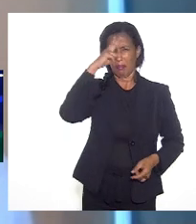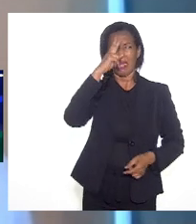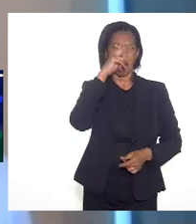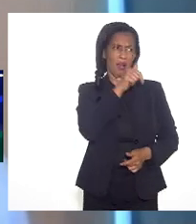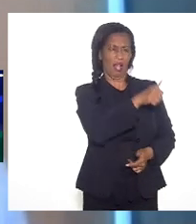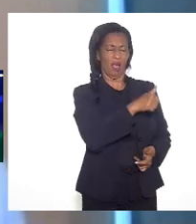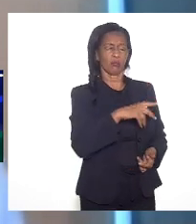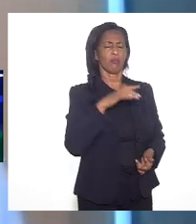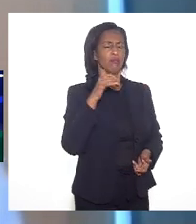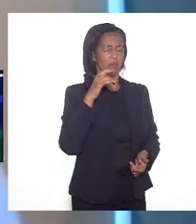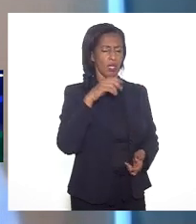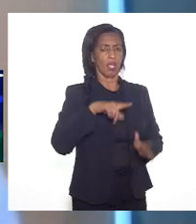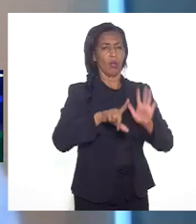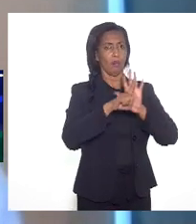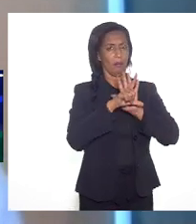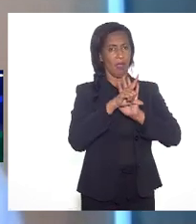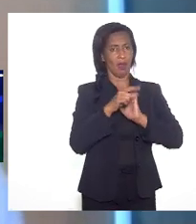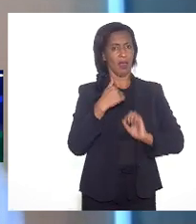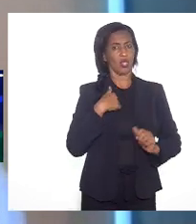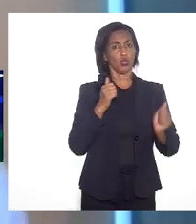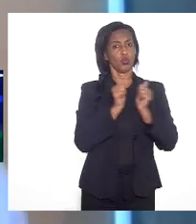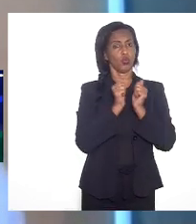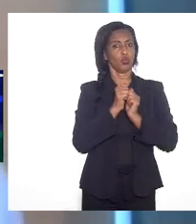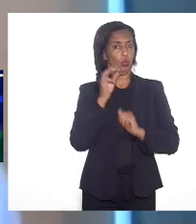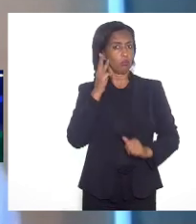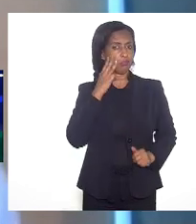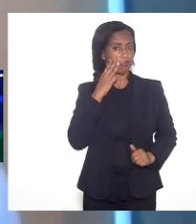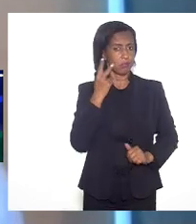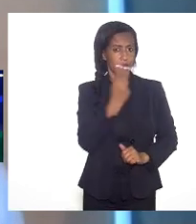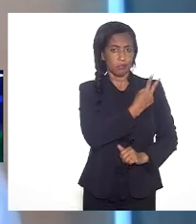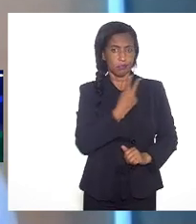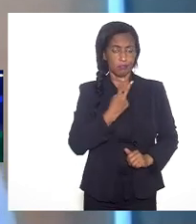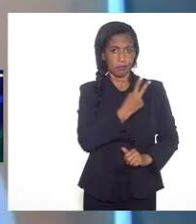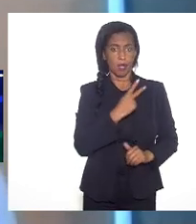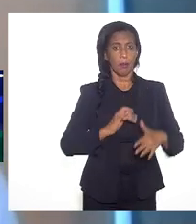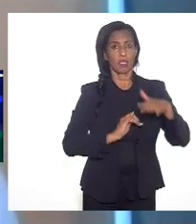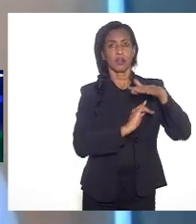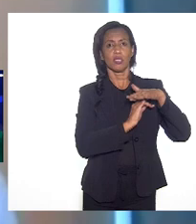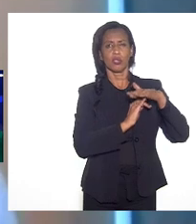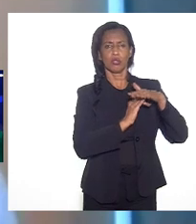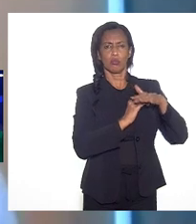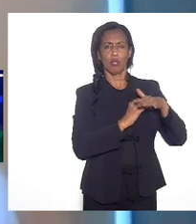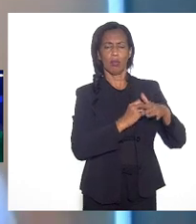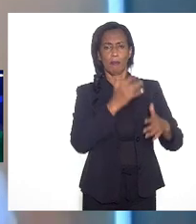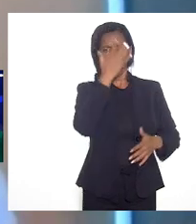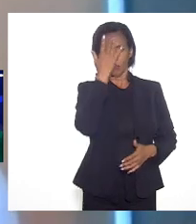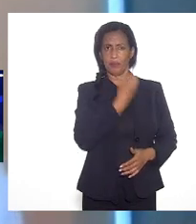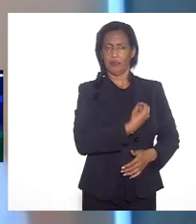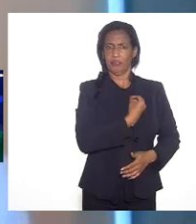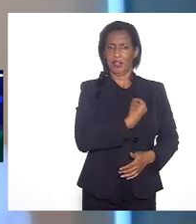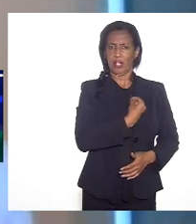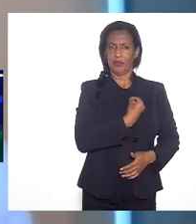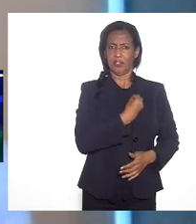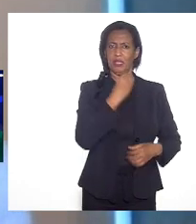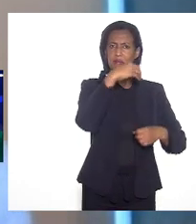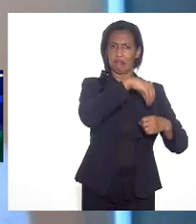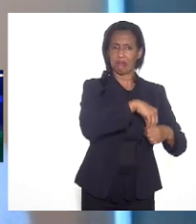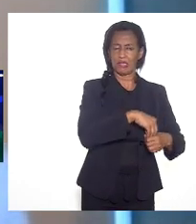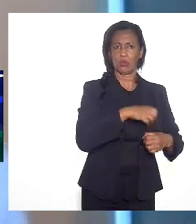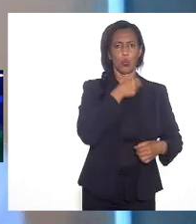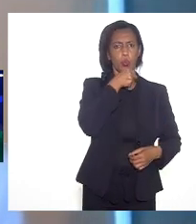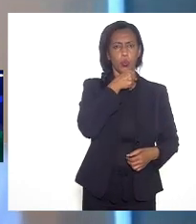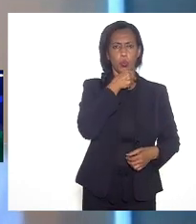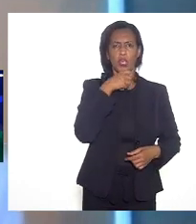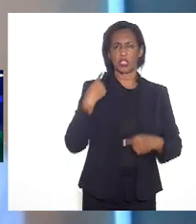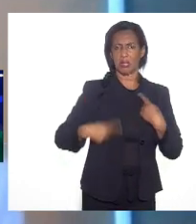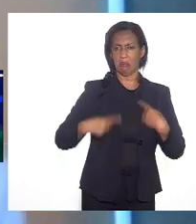é uma lei da minha autoria com o deputado Waldeck, para as instituições de longa permanência, foi um amplo debate, diversas